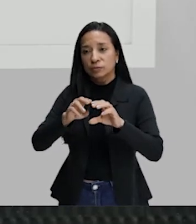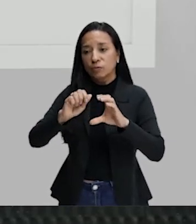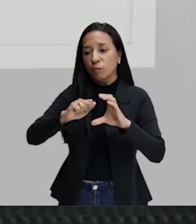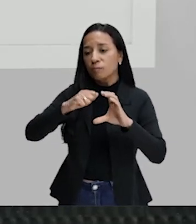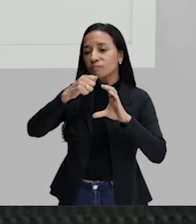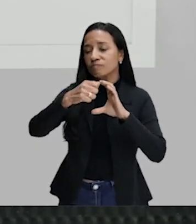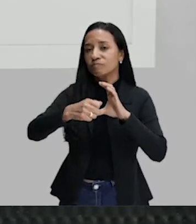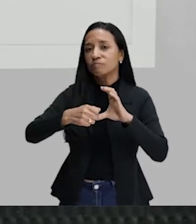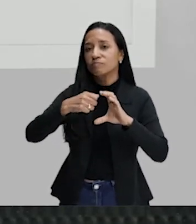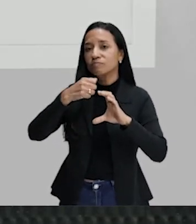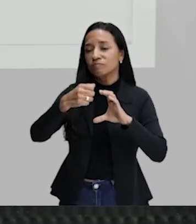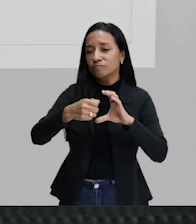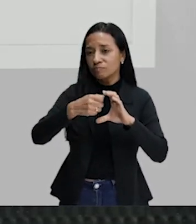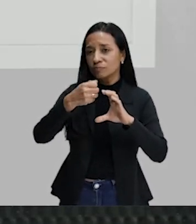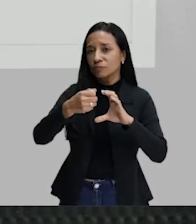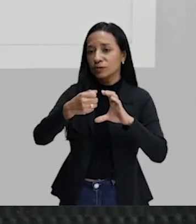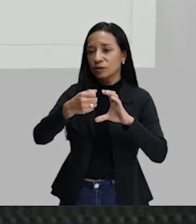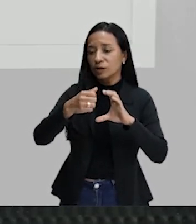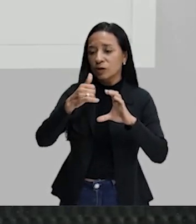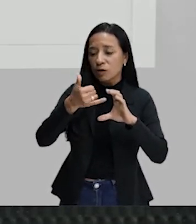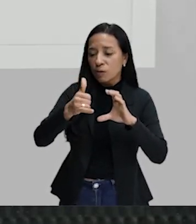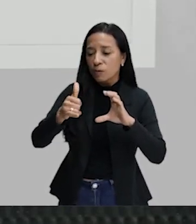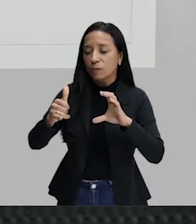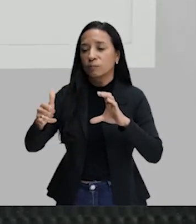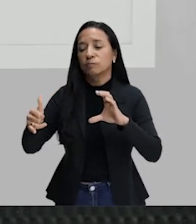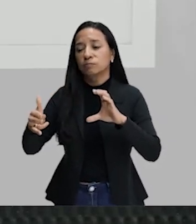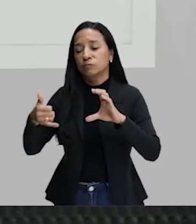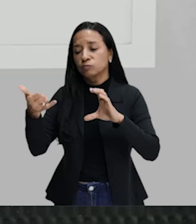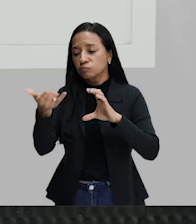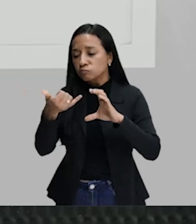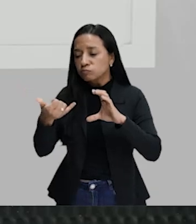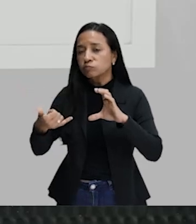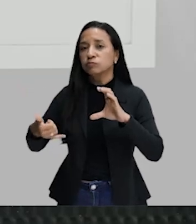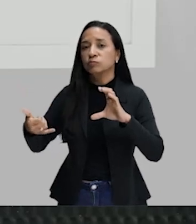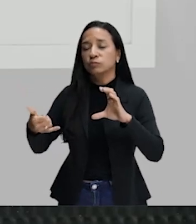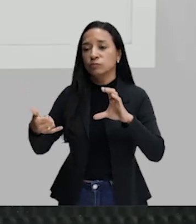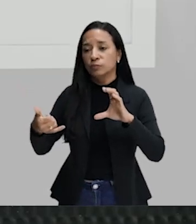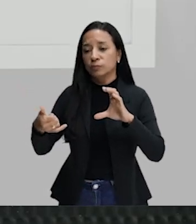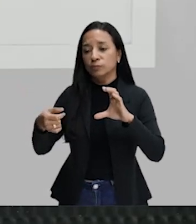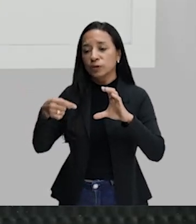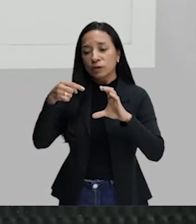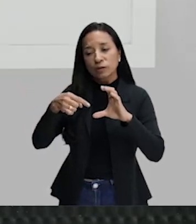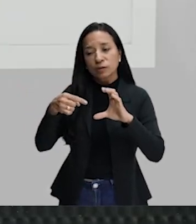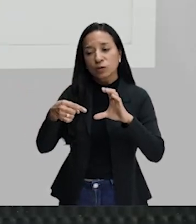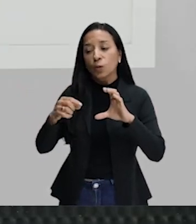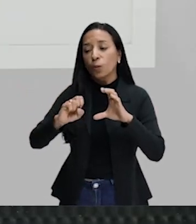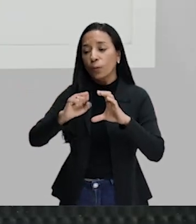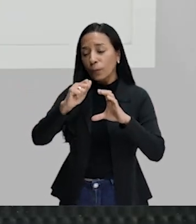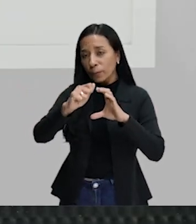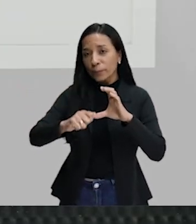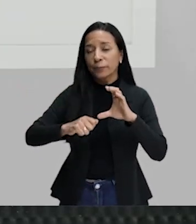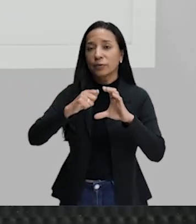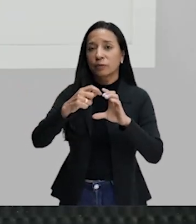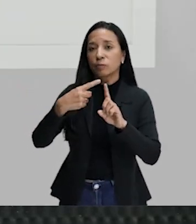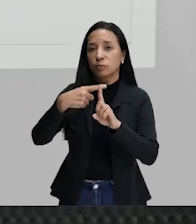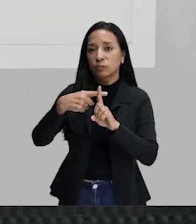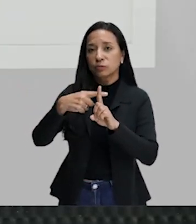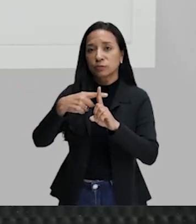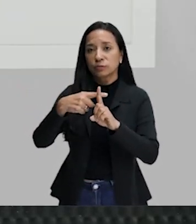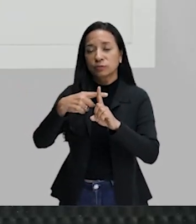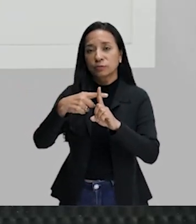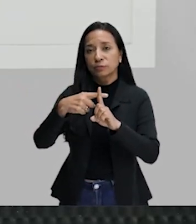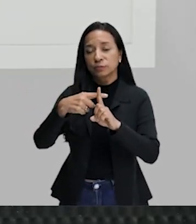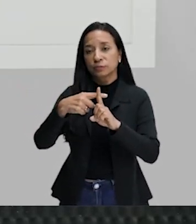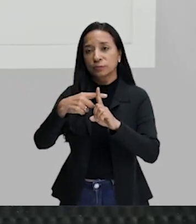elétrica imersa em este campo, ok? Então vamos representar por uma carga positiva. Então vamos supor que uma carga